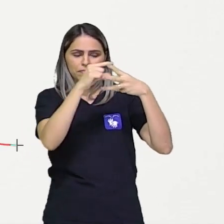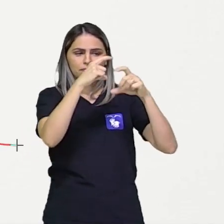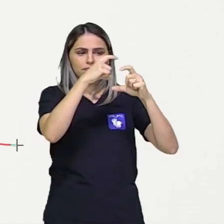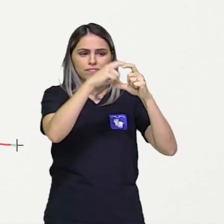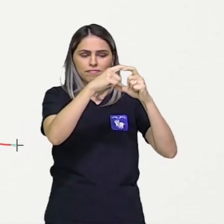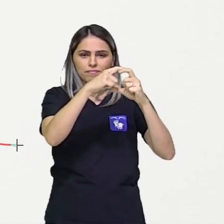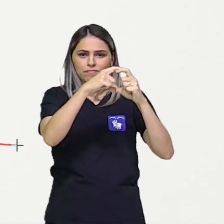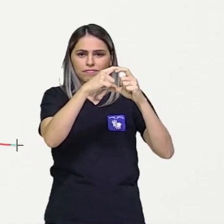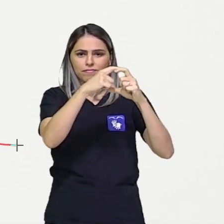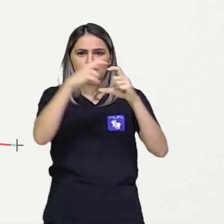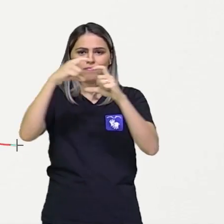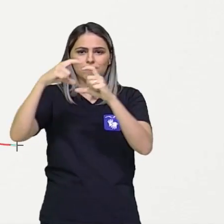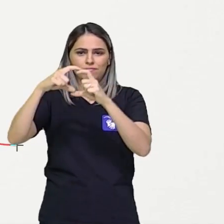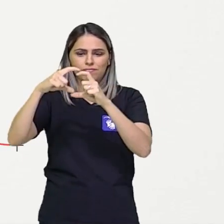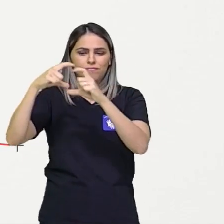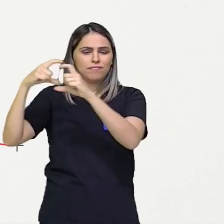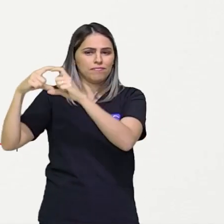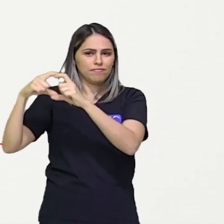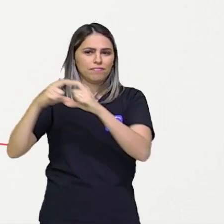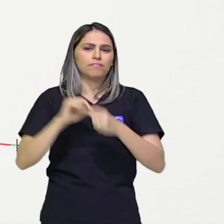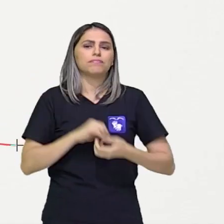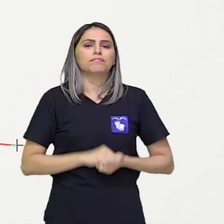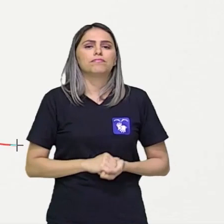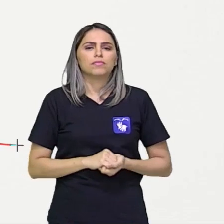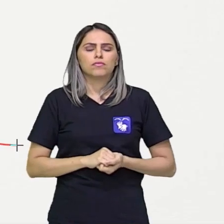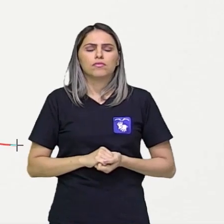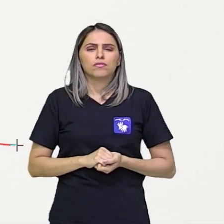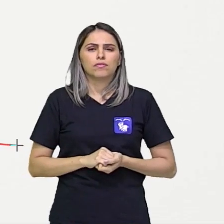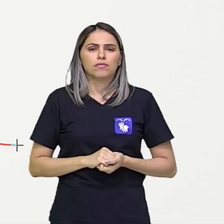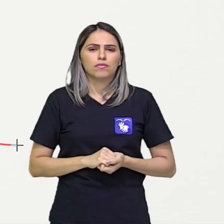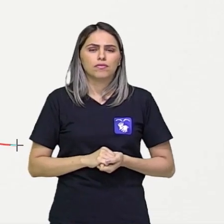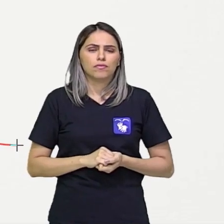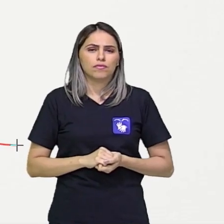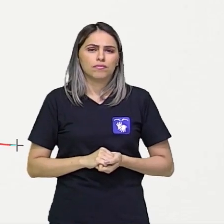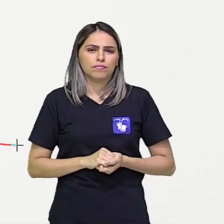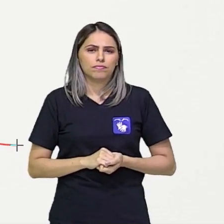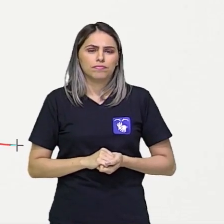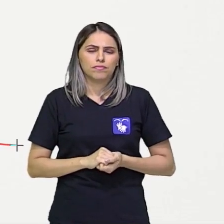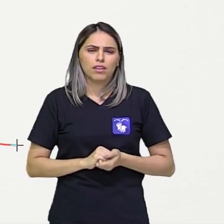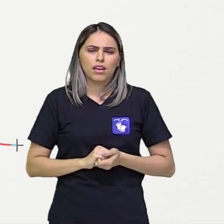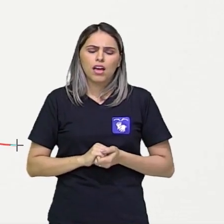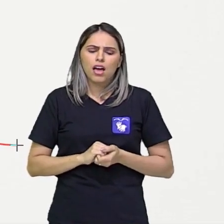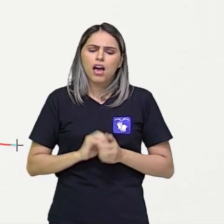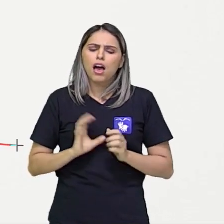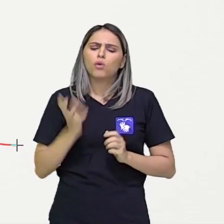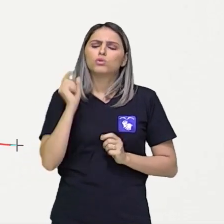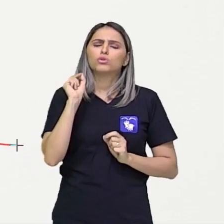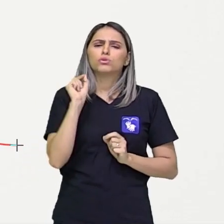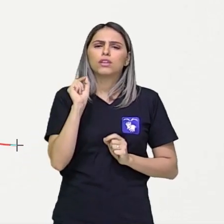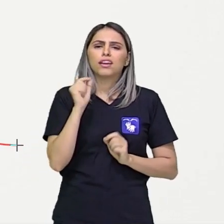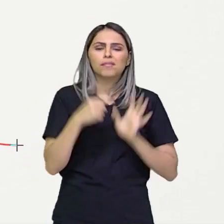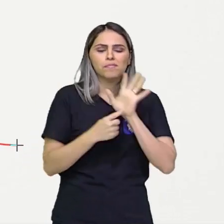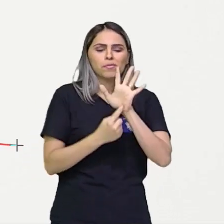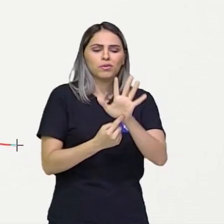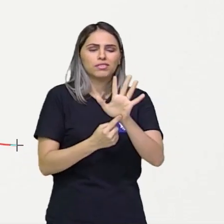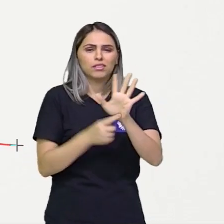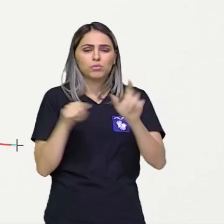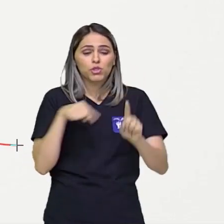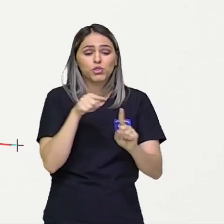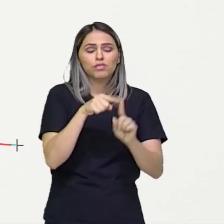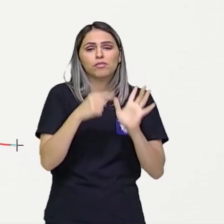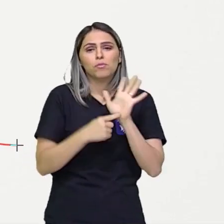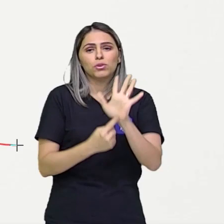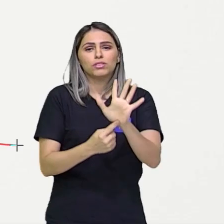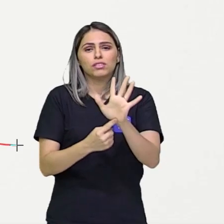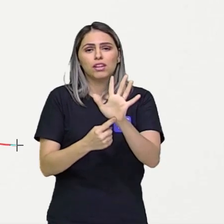que se separam e que geralmente, o que eles querem, a tirinha? Mostrar para nós aquilo que